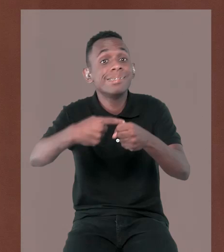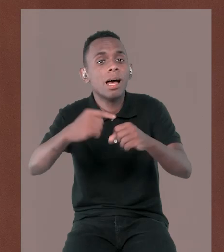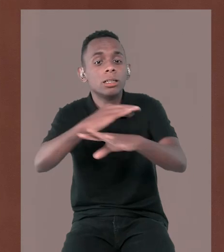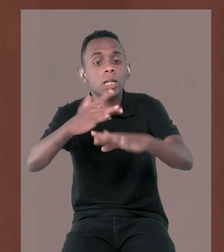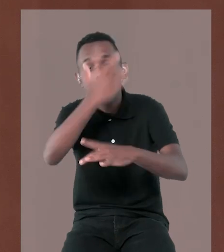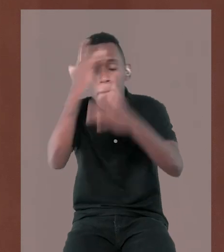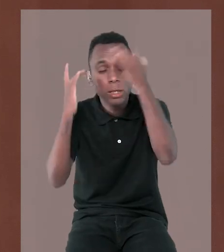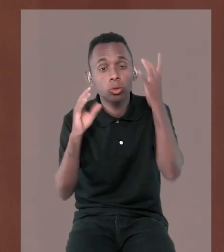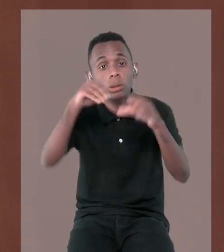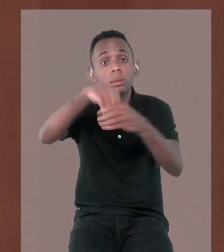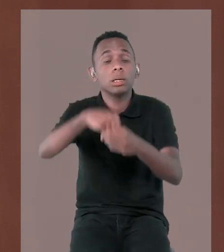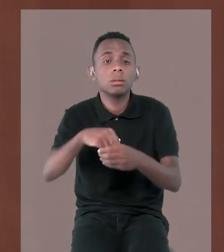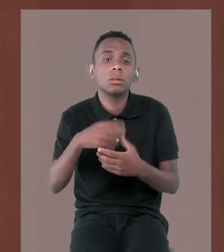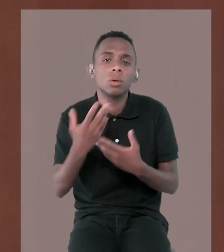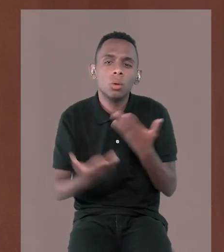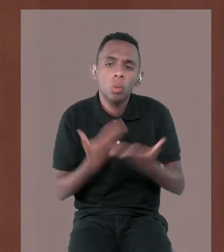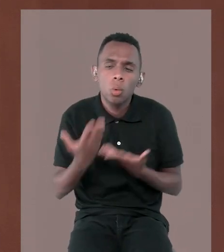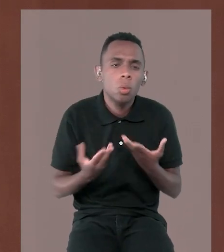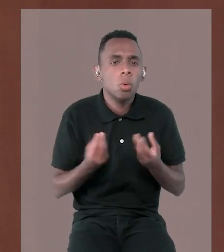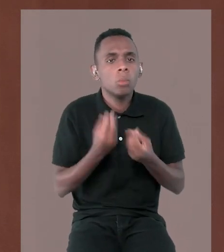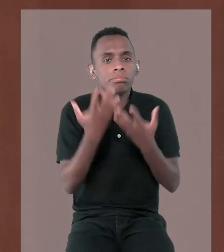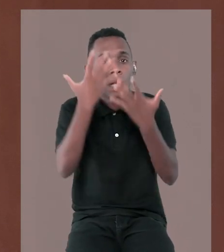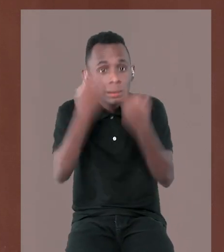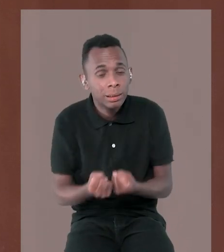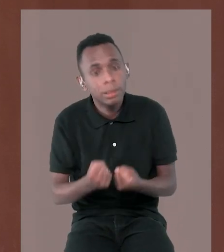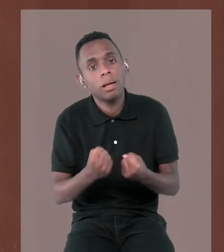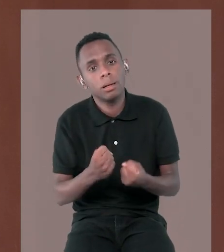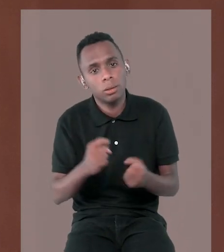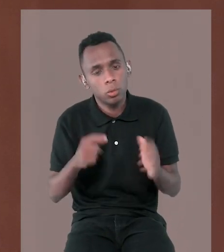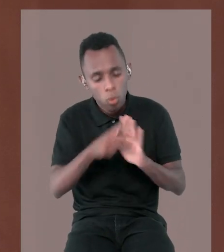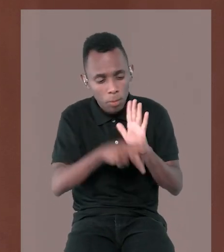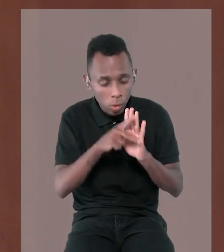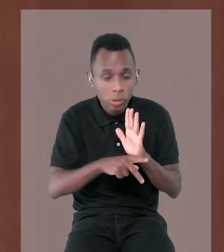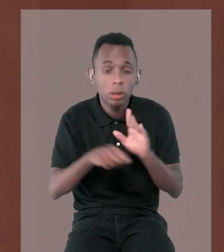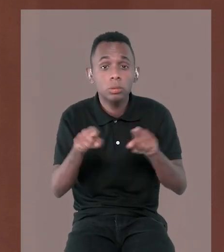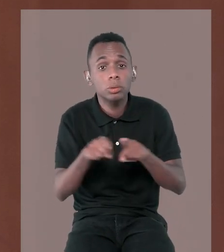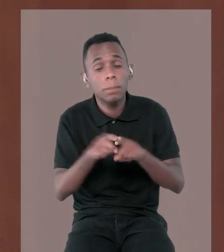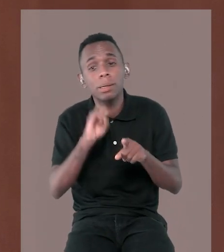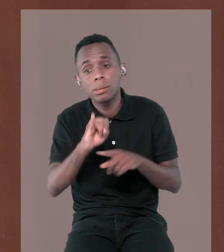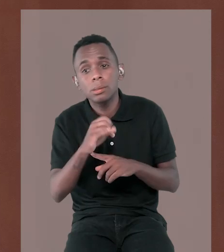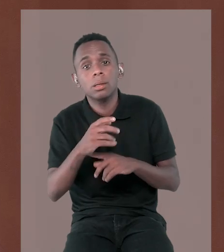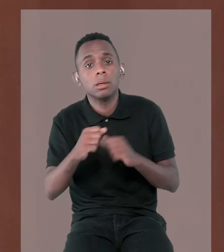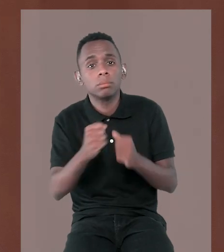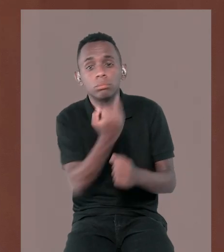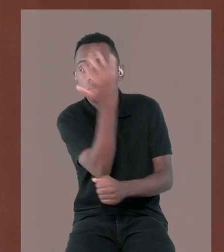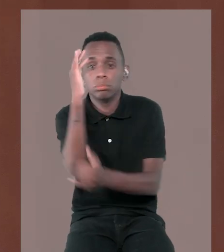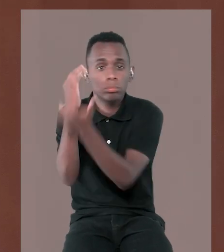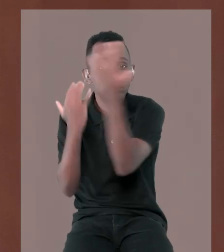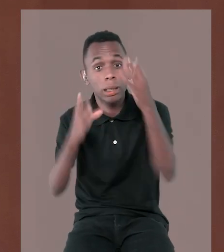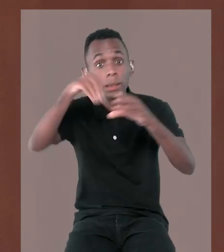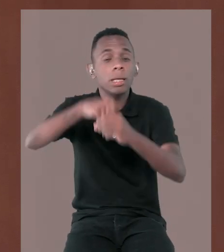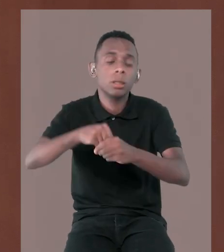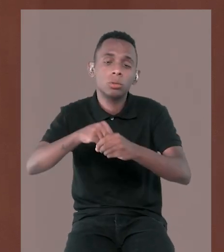cidade, a acolher essa ideia e se isso repercute, por exemplo, na arborização da